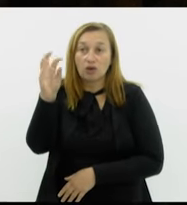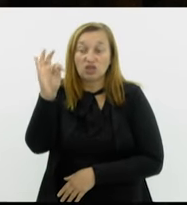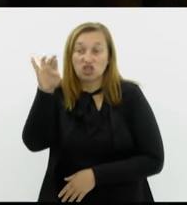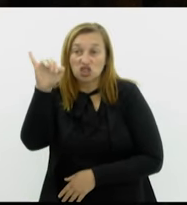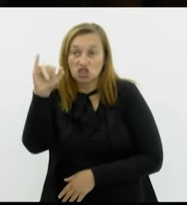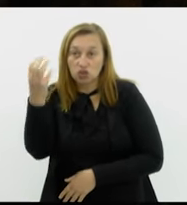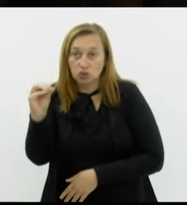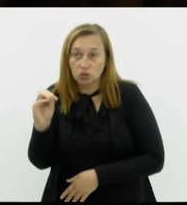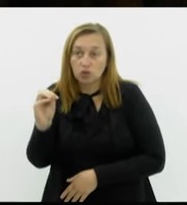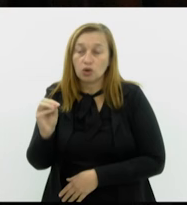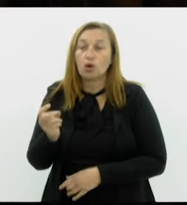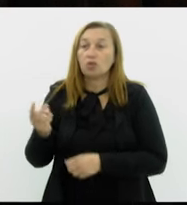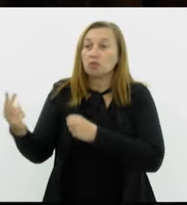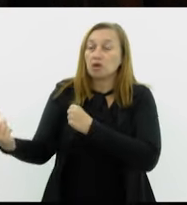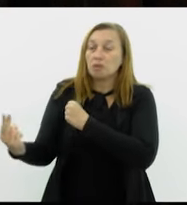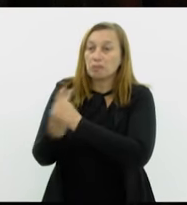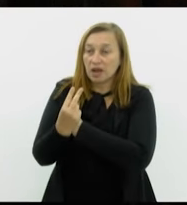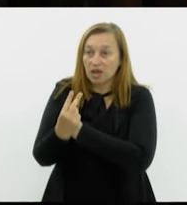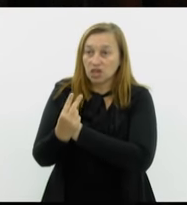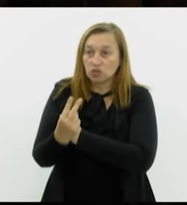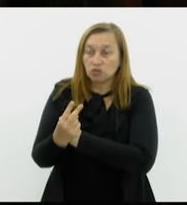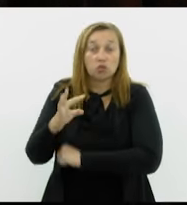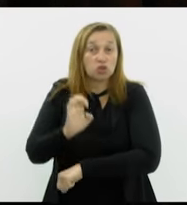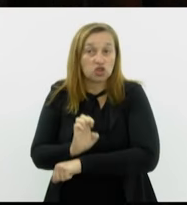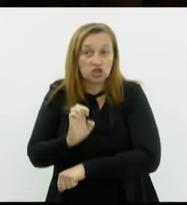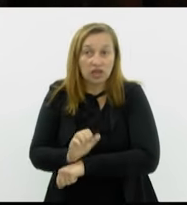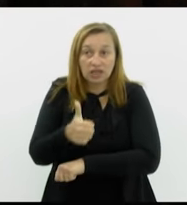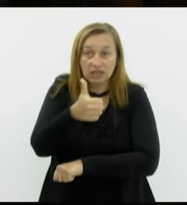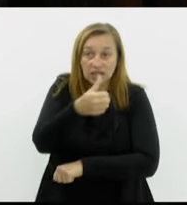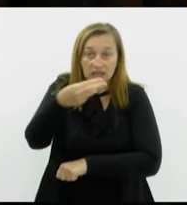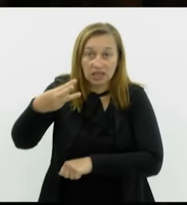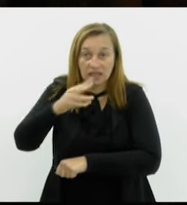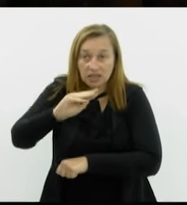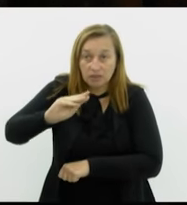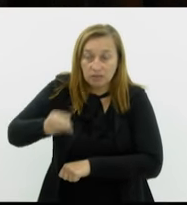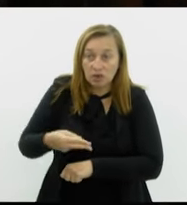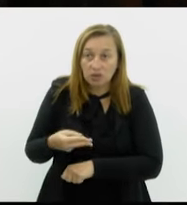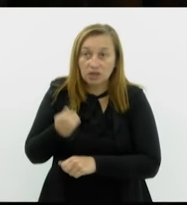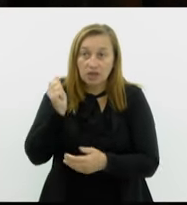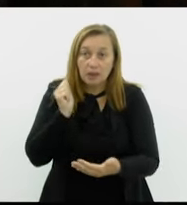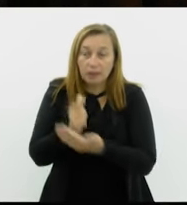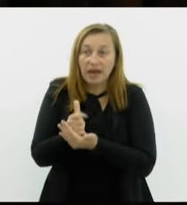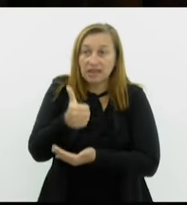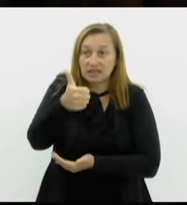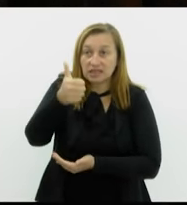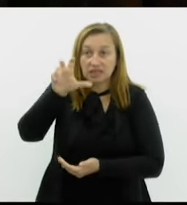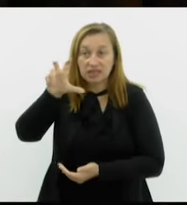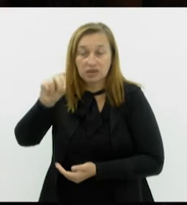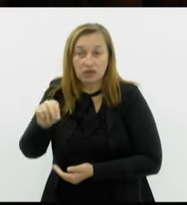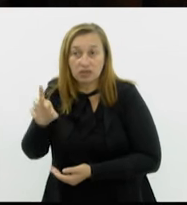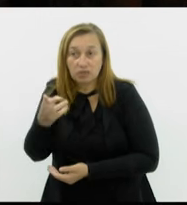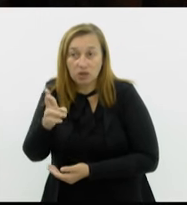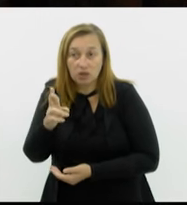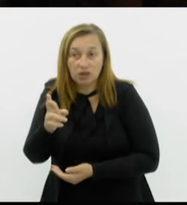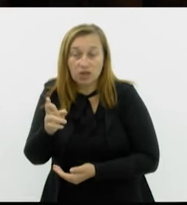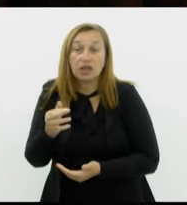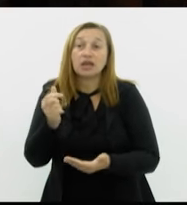13 bilhões, ao longo de 25 anos, paga 150 bilhões e ainda está devendo